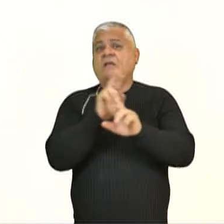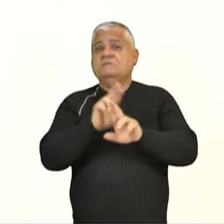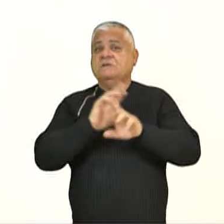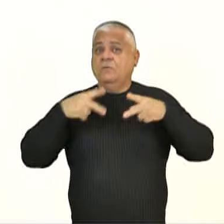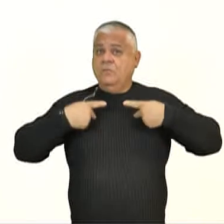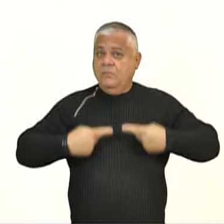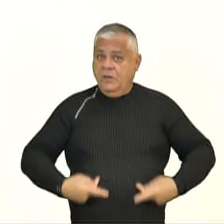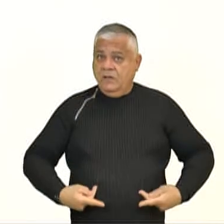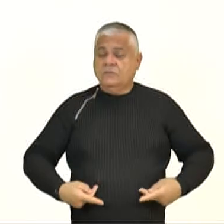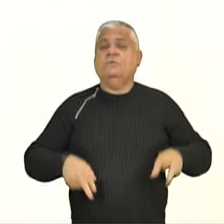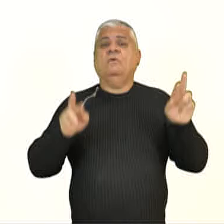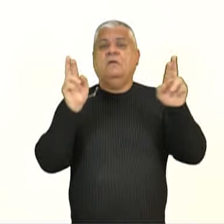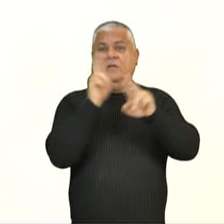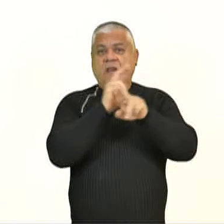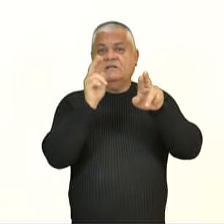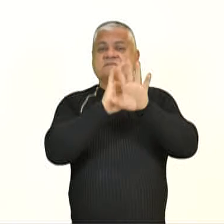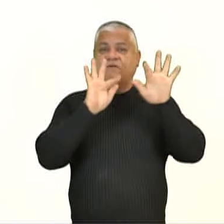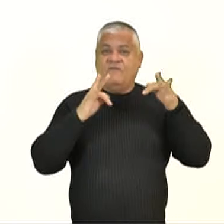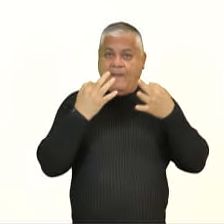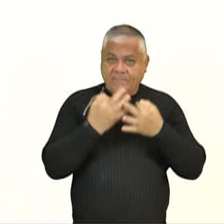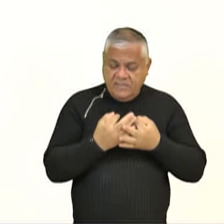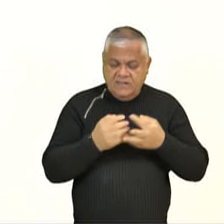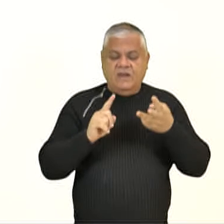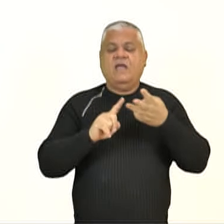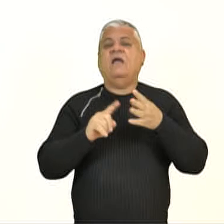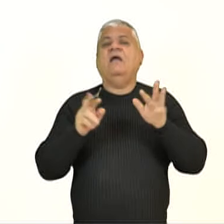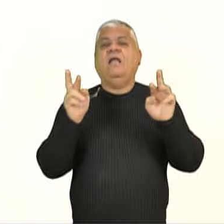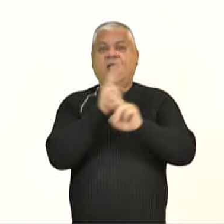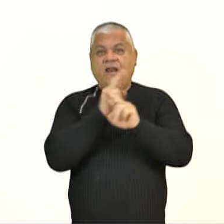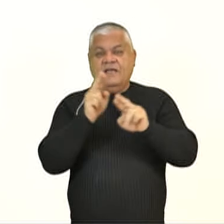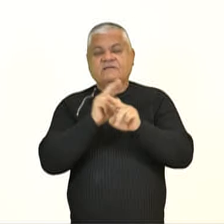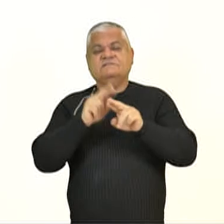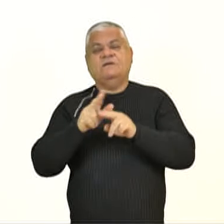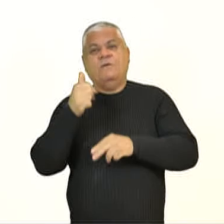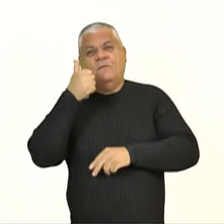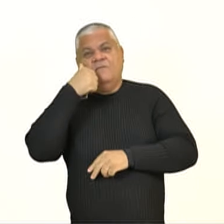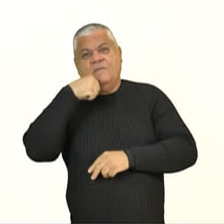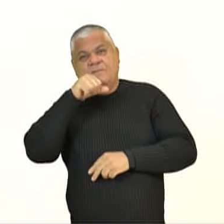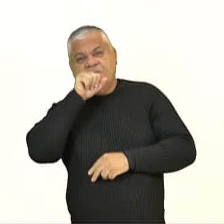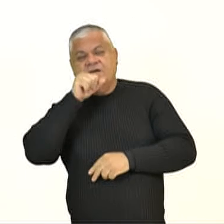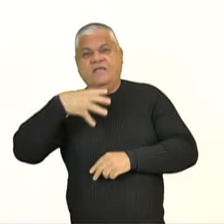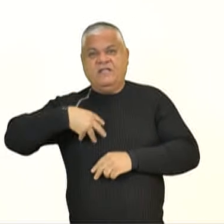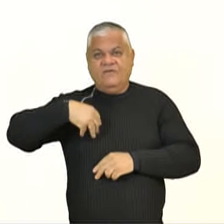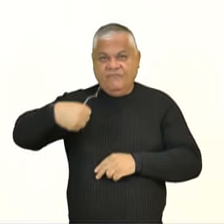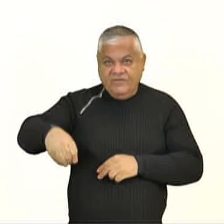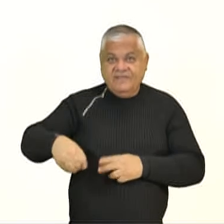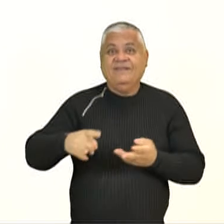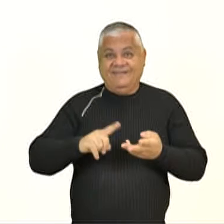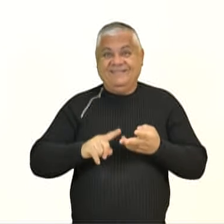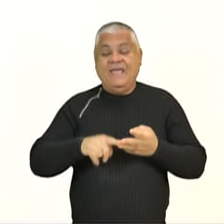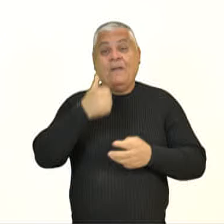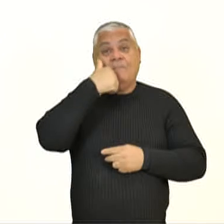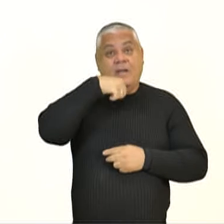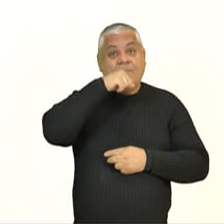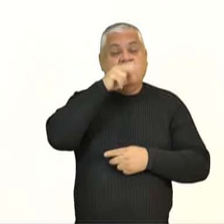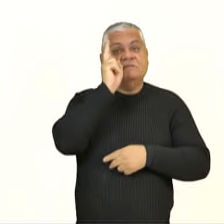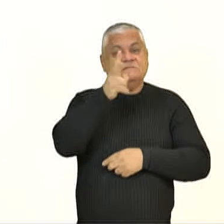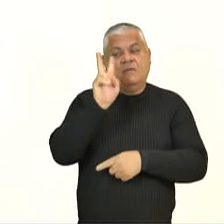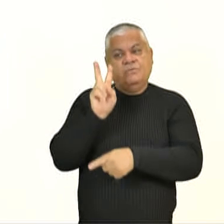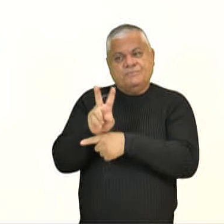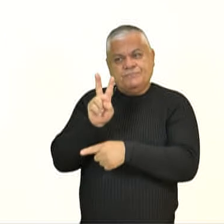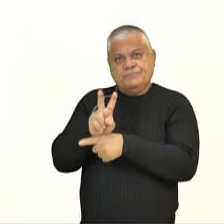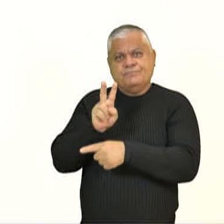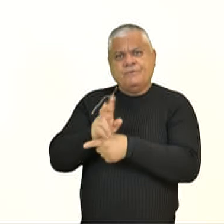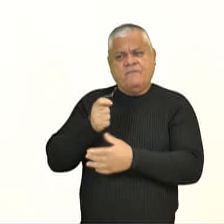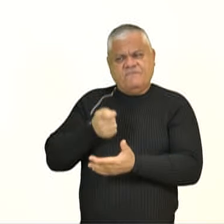familiar e amoroso. Claro, a Inês, uma filha, e sua mãe. Inês um pouco rebelde, a sua mãe também ali